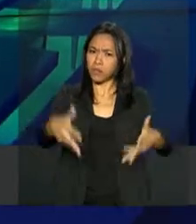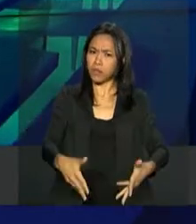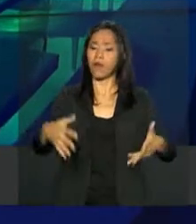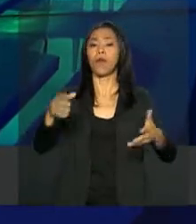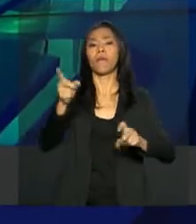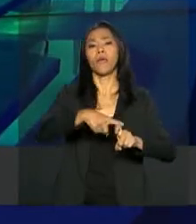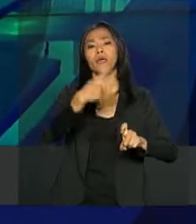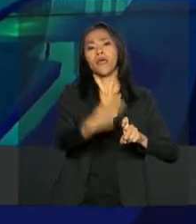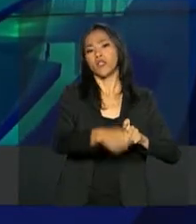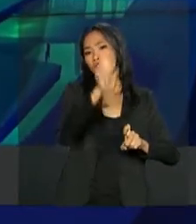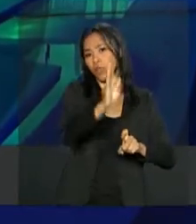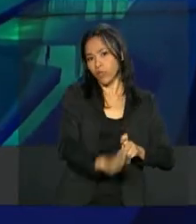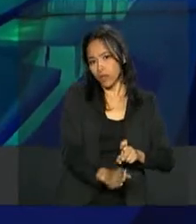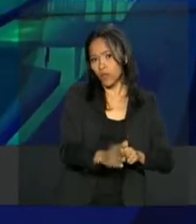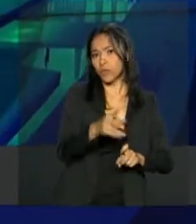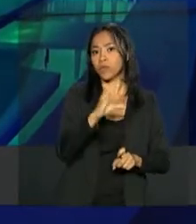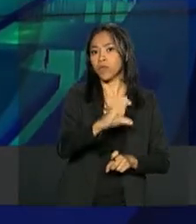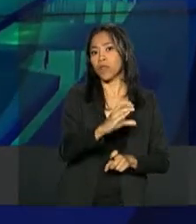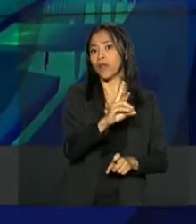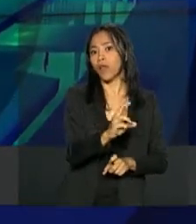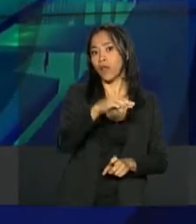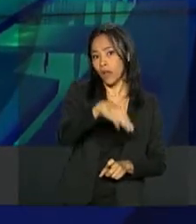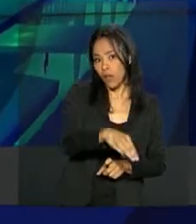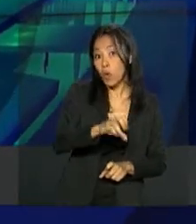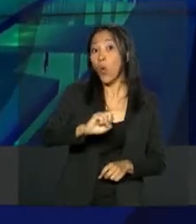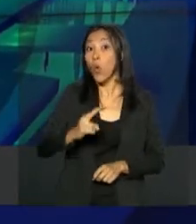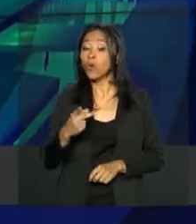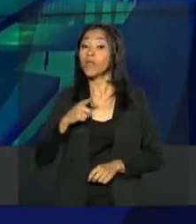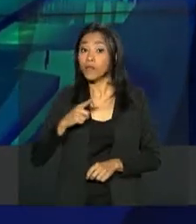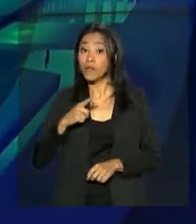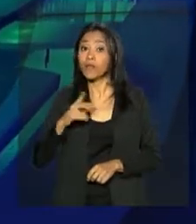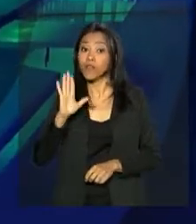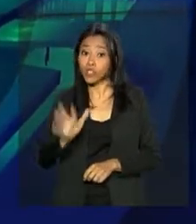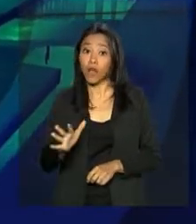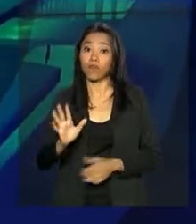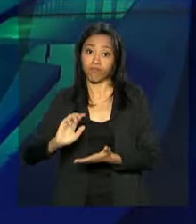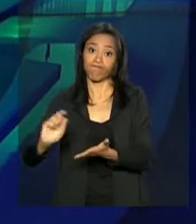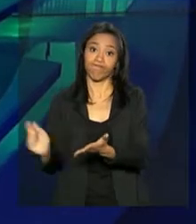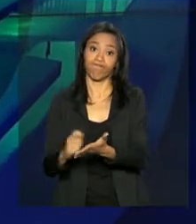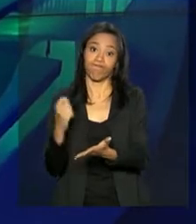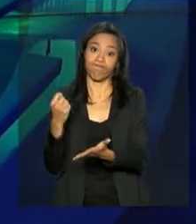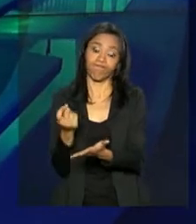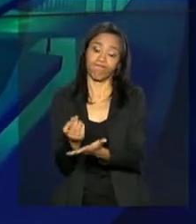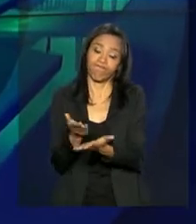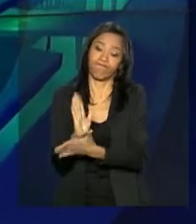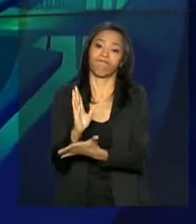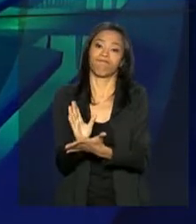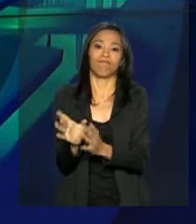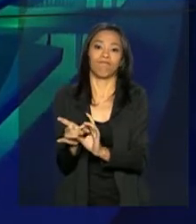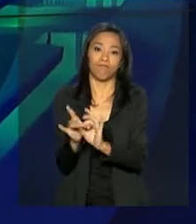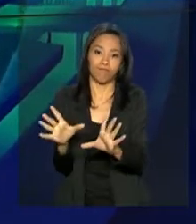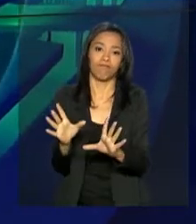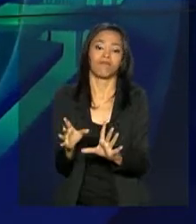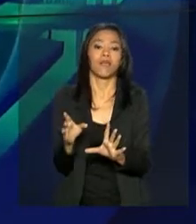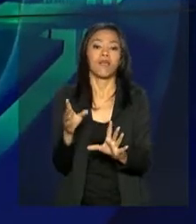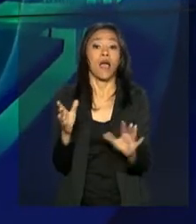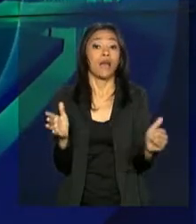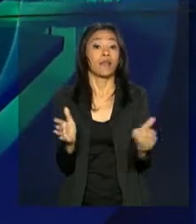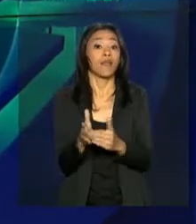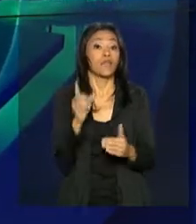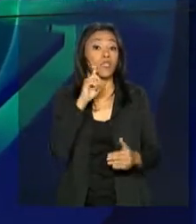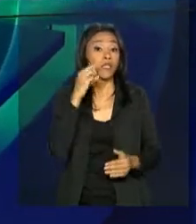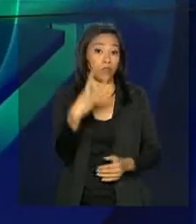crm brasileiro o com diploma revalidado no país o início das atividades está previsto para 3 de dezembro a